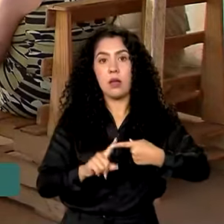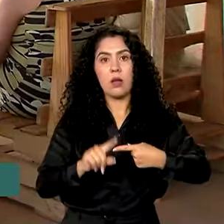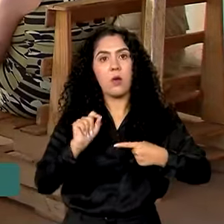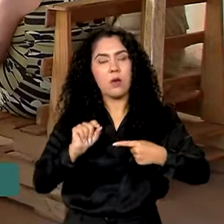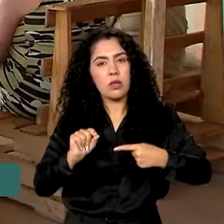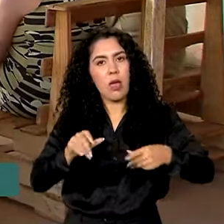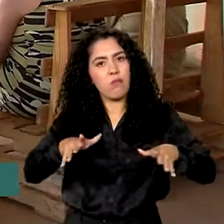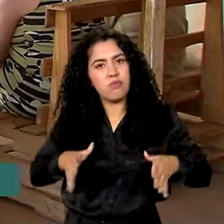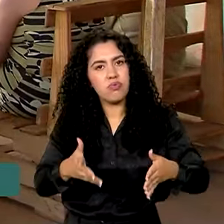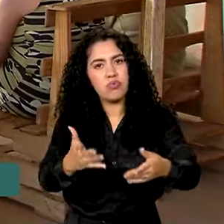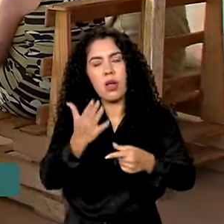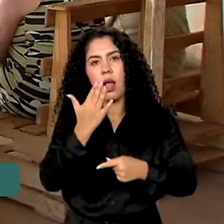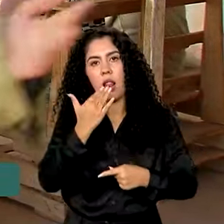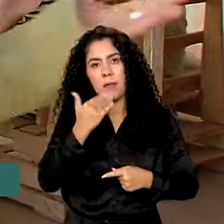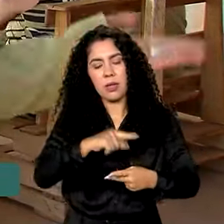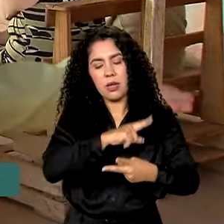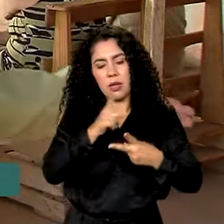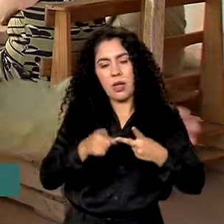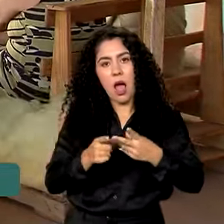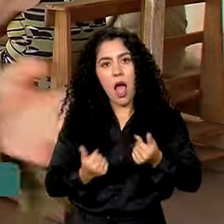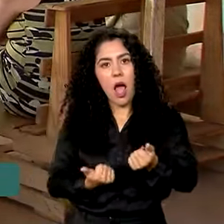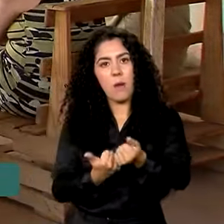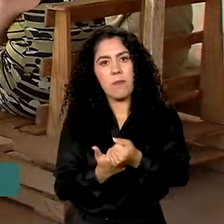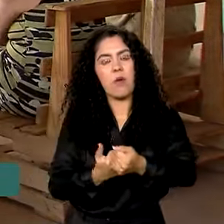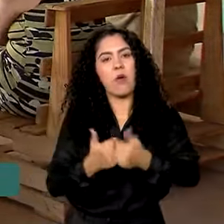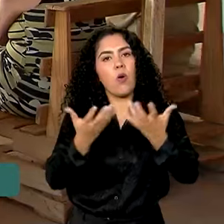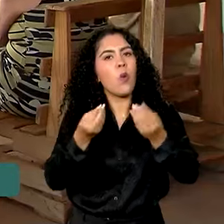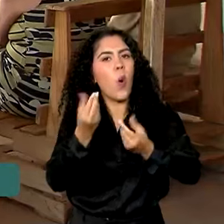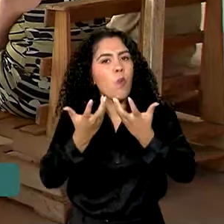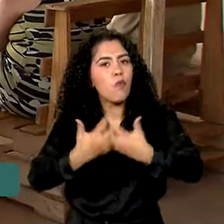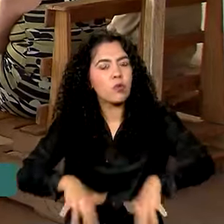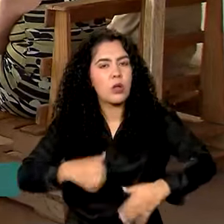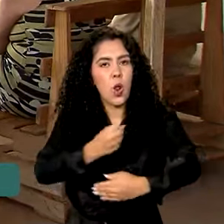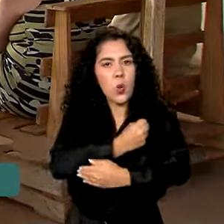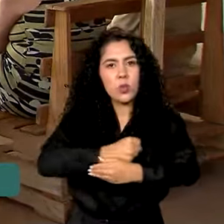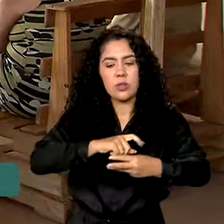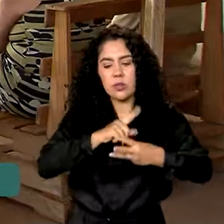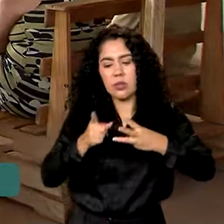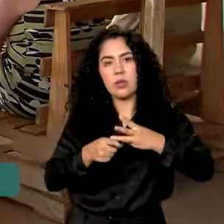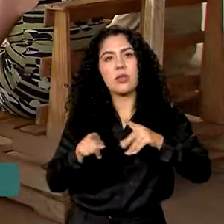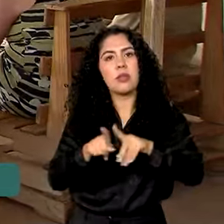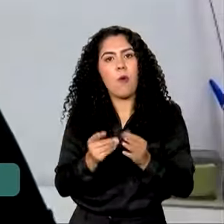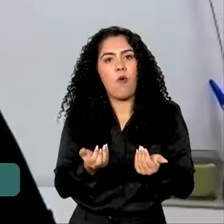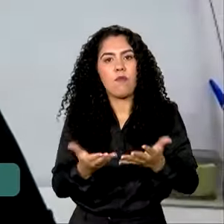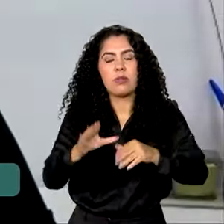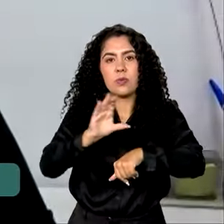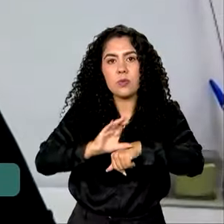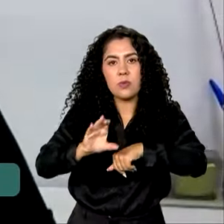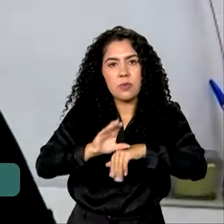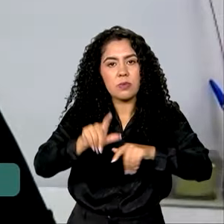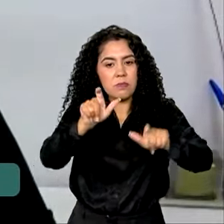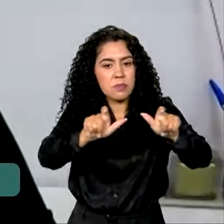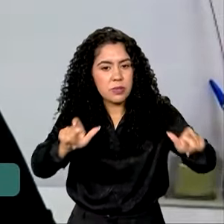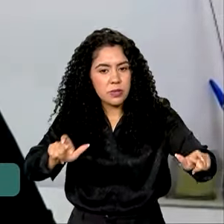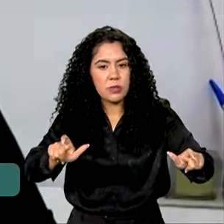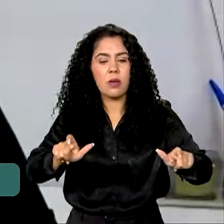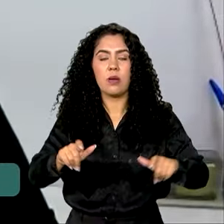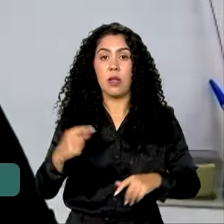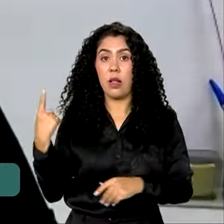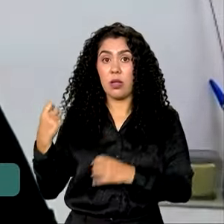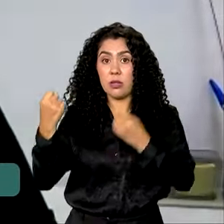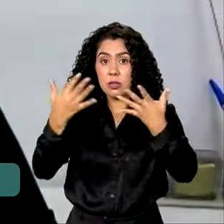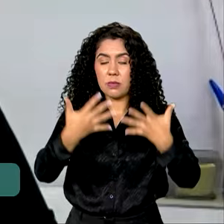alimentos, apoio ao funcionamento das cozinhas e a formação de colaboradores. A gente tem uma